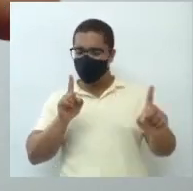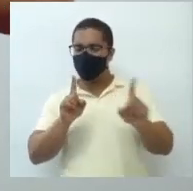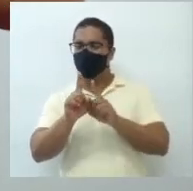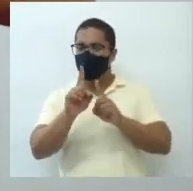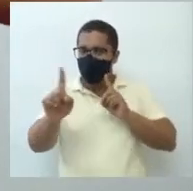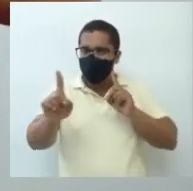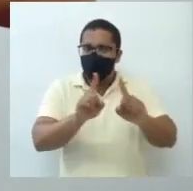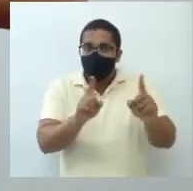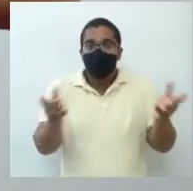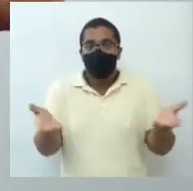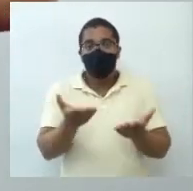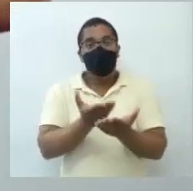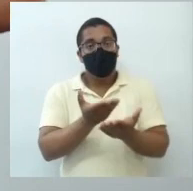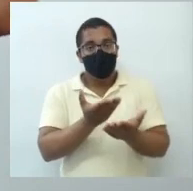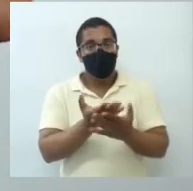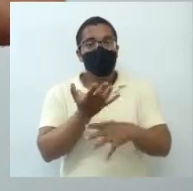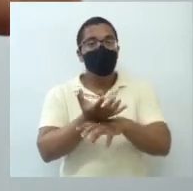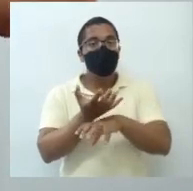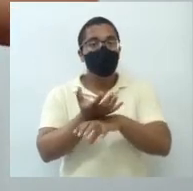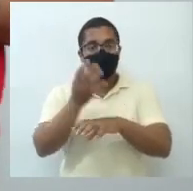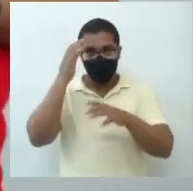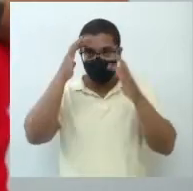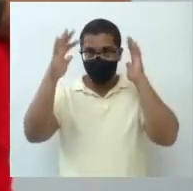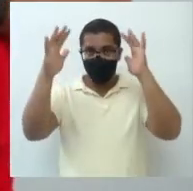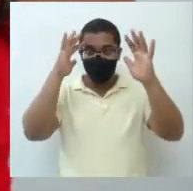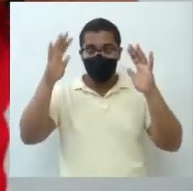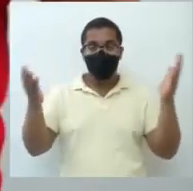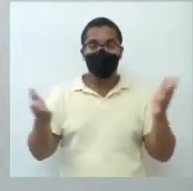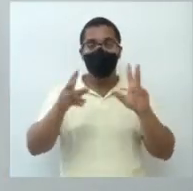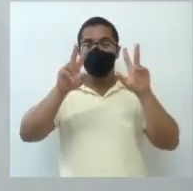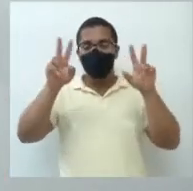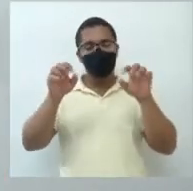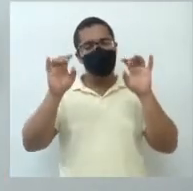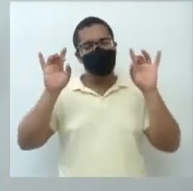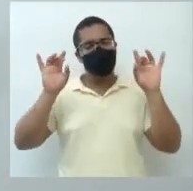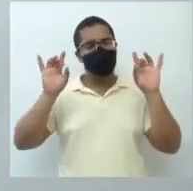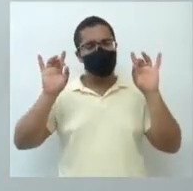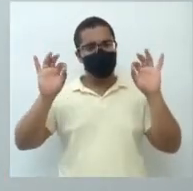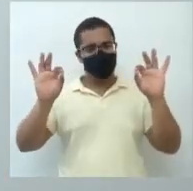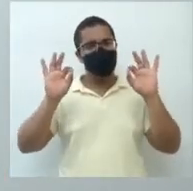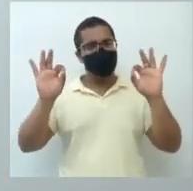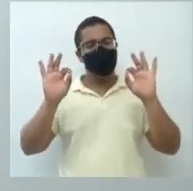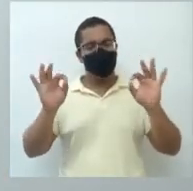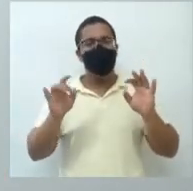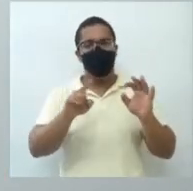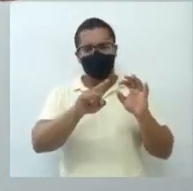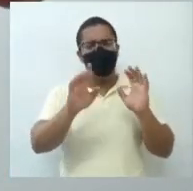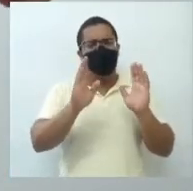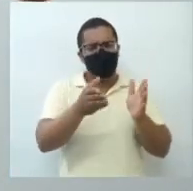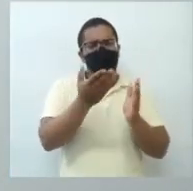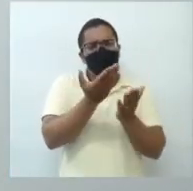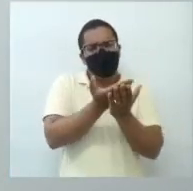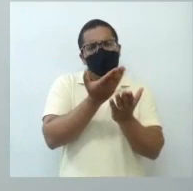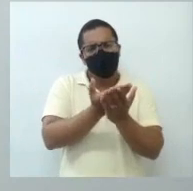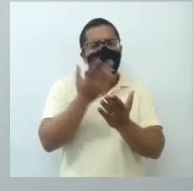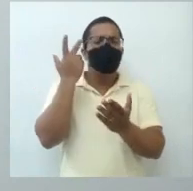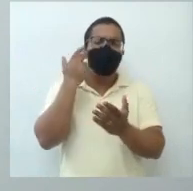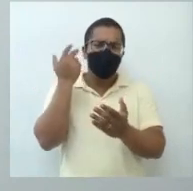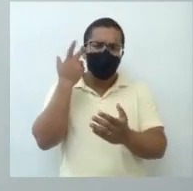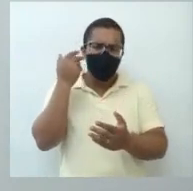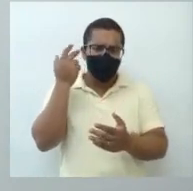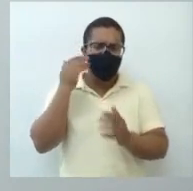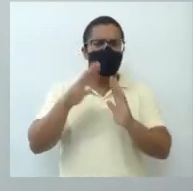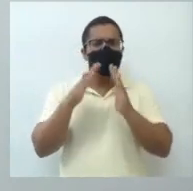com um assunto muito especial relacionados não só o currículo que aquele que você já estudou normalmente aí